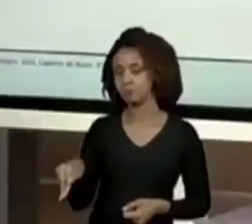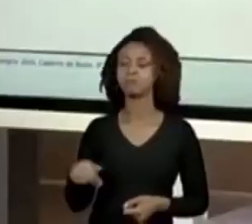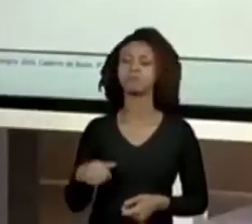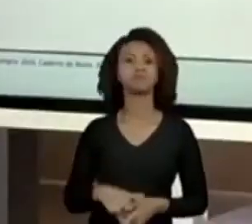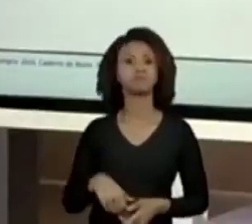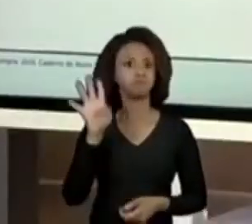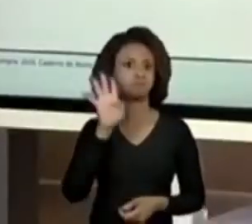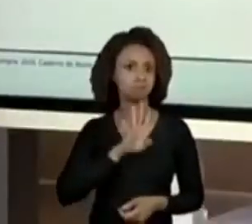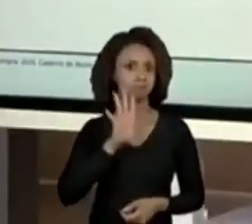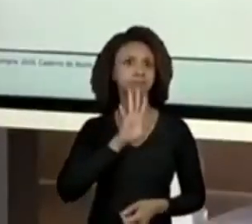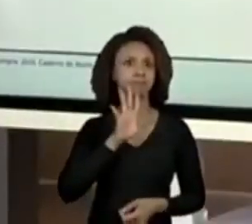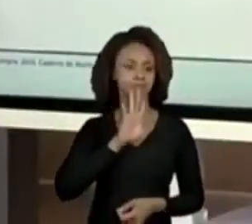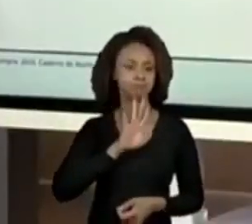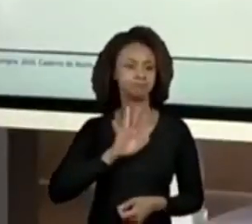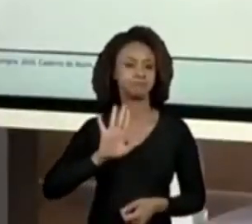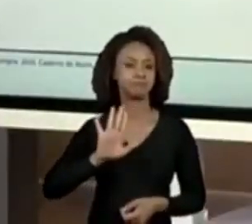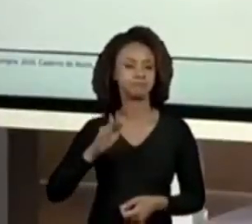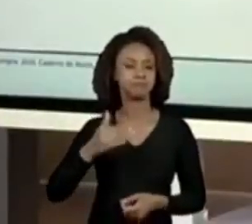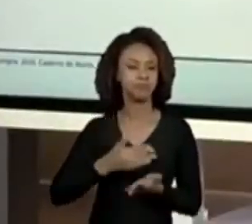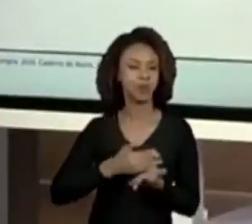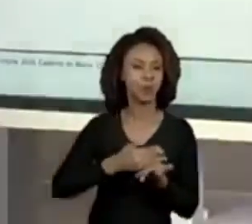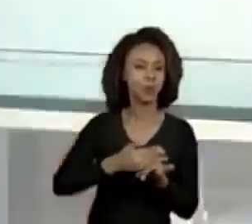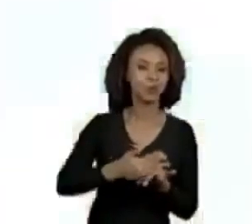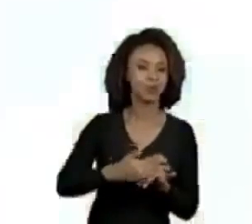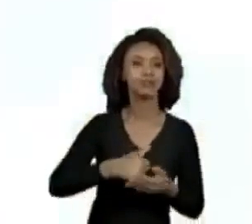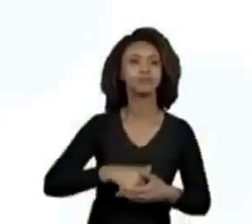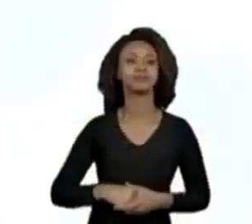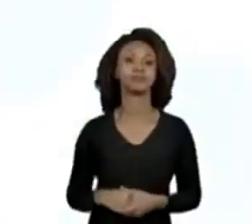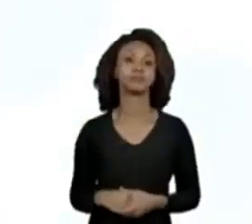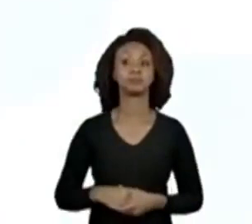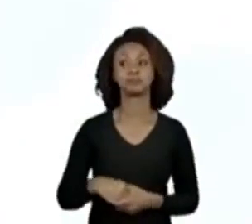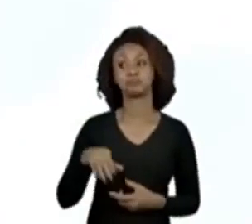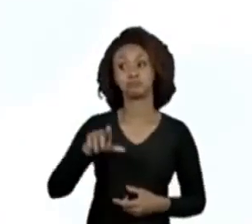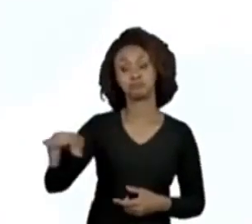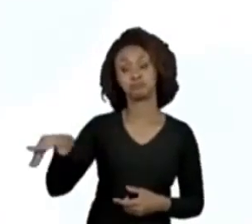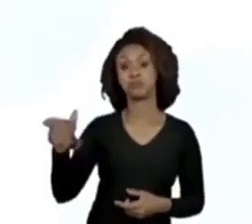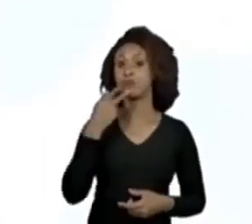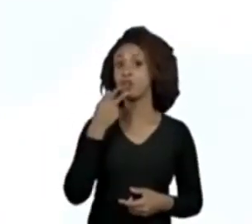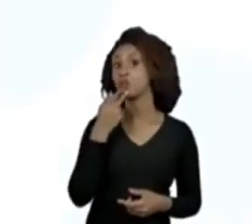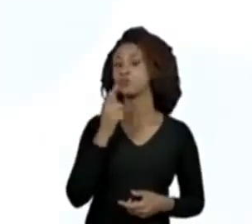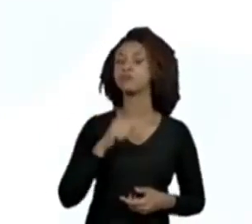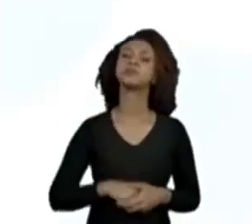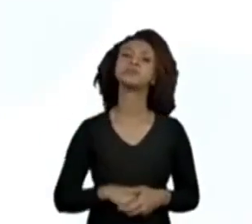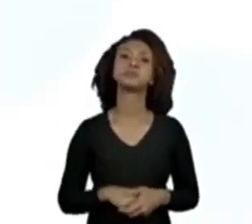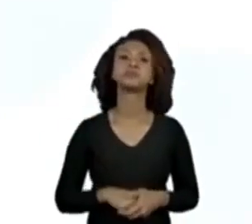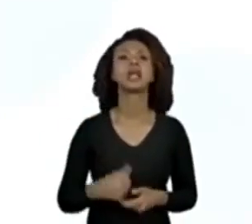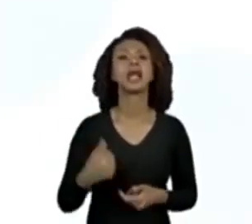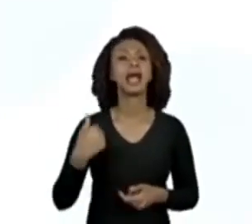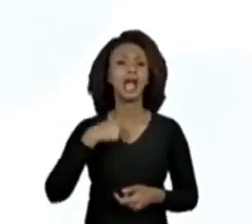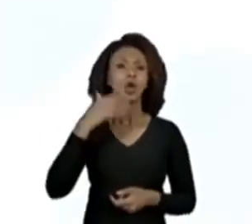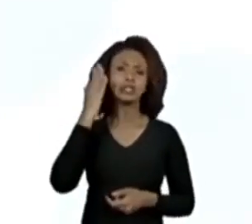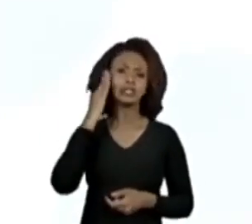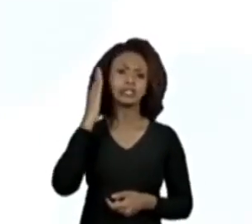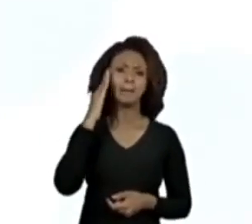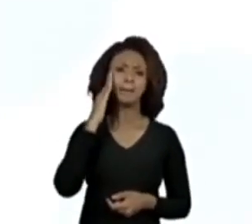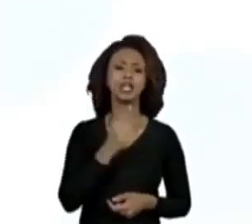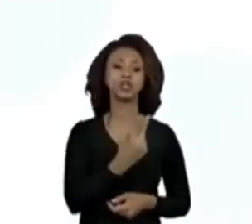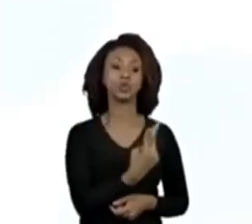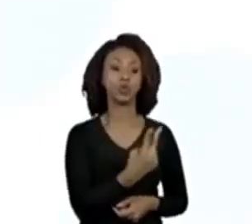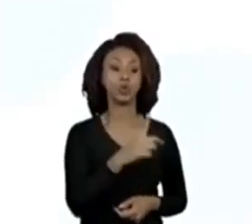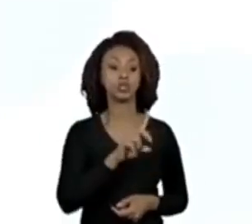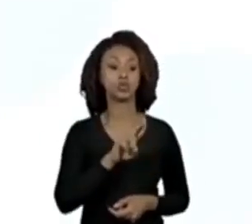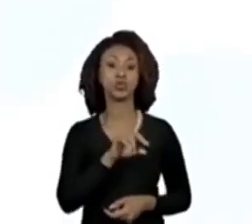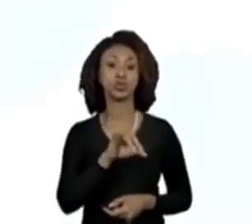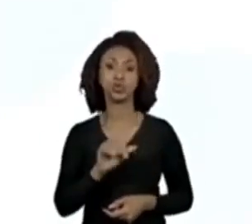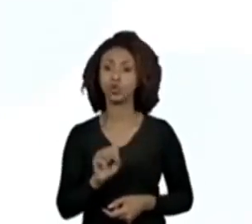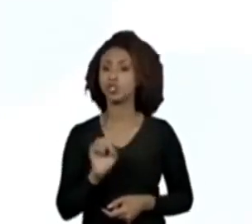bem legal, mas eu vou começar aqui, ó. Disseram assim, ó, para eu saber quantas laranjas há em duas dúzias, é